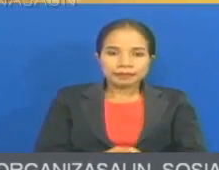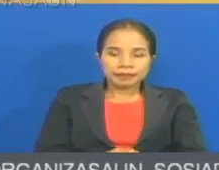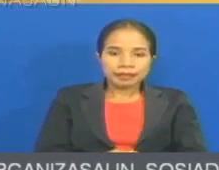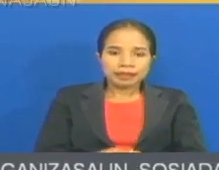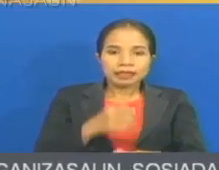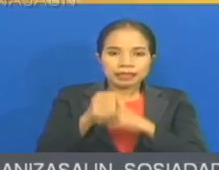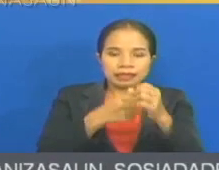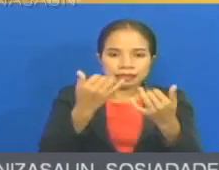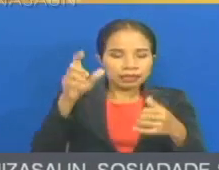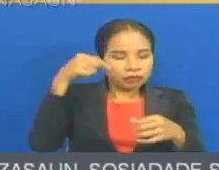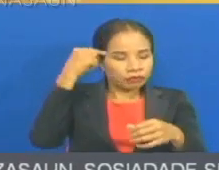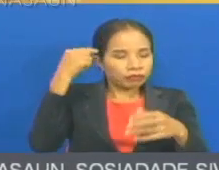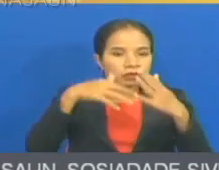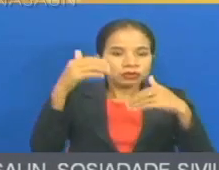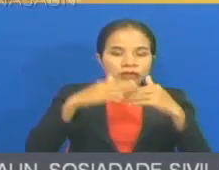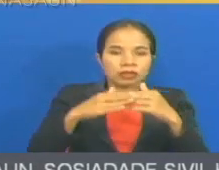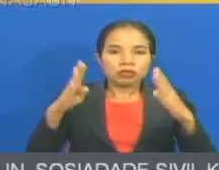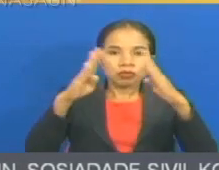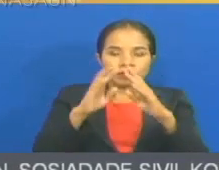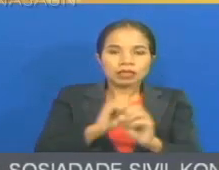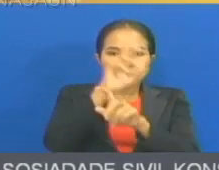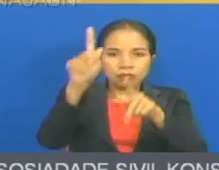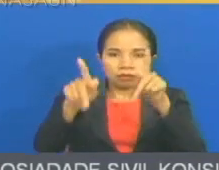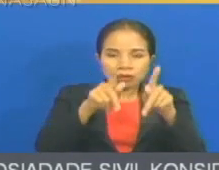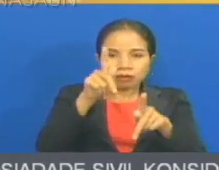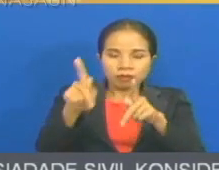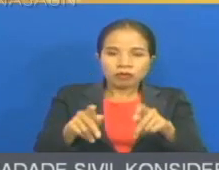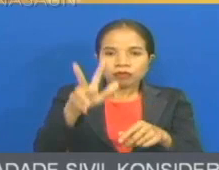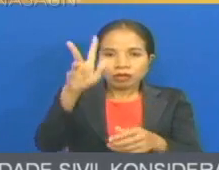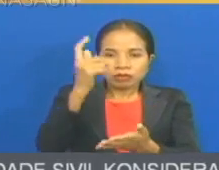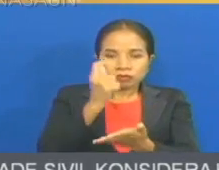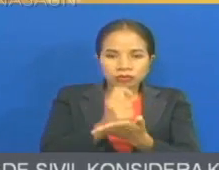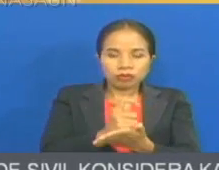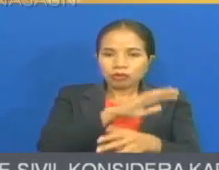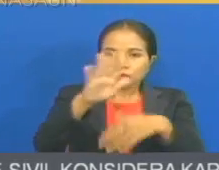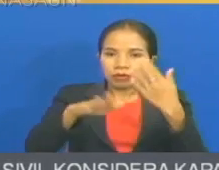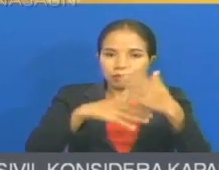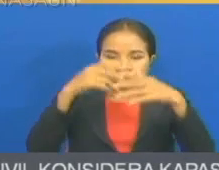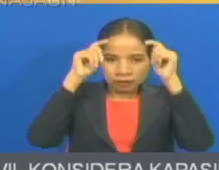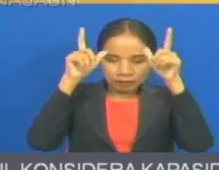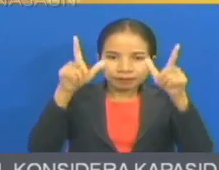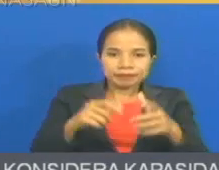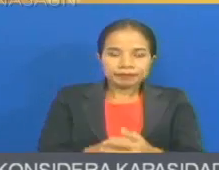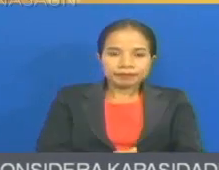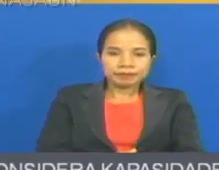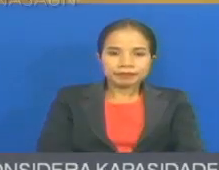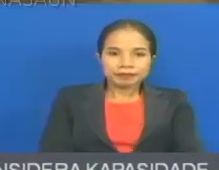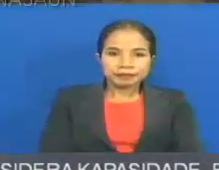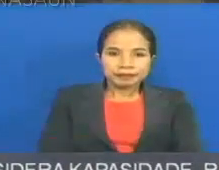Ia tinane guvernu se construiu uma na Roma mba povo regular rihuntolu resin ia teritori nasional.